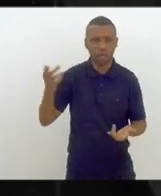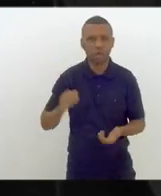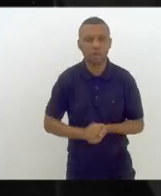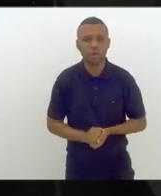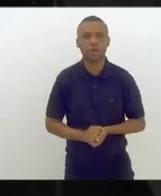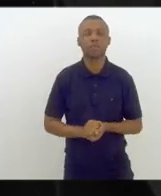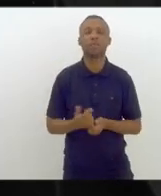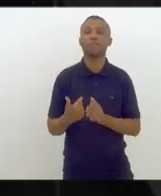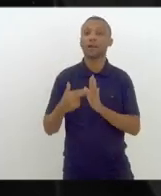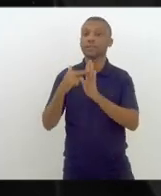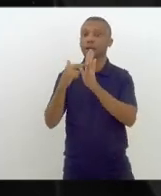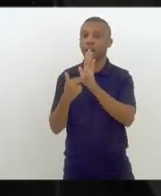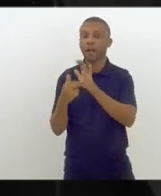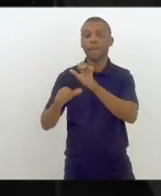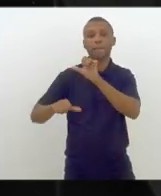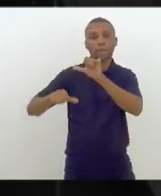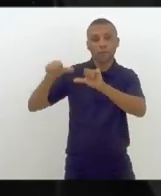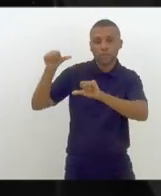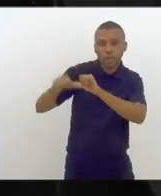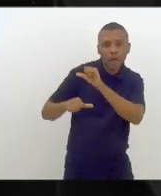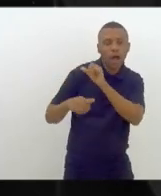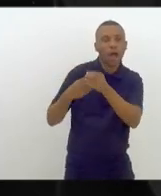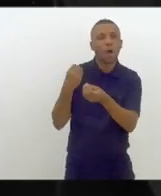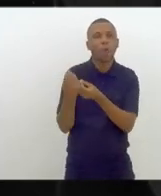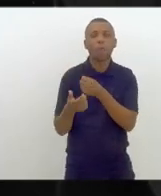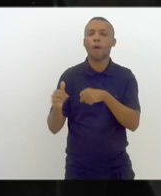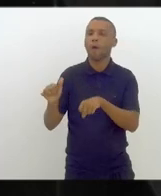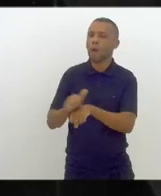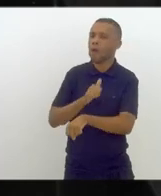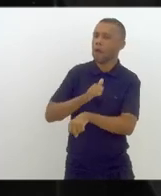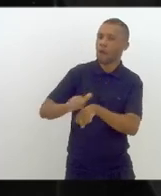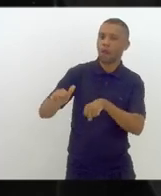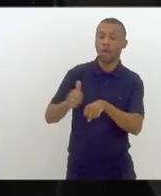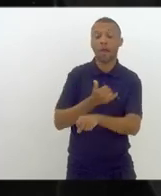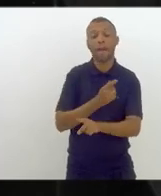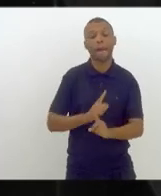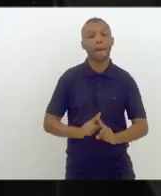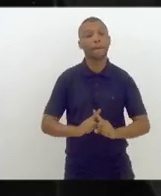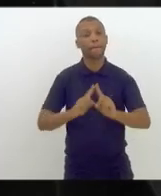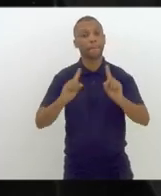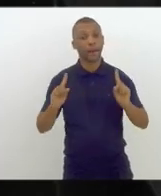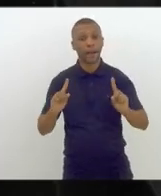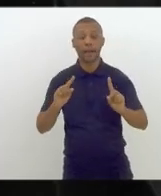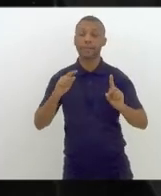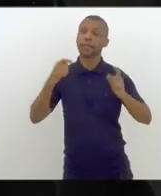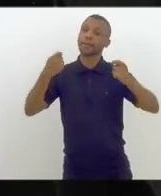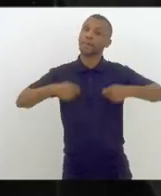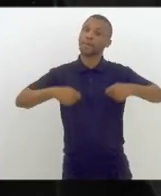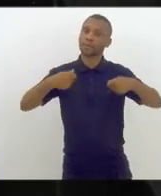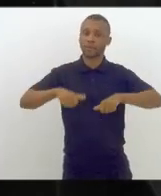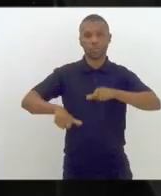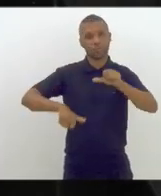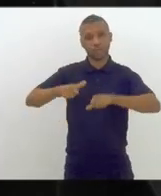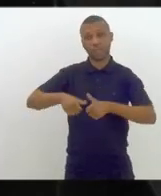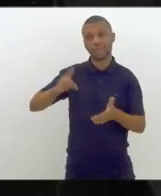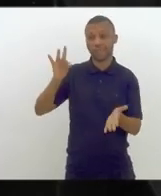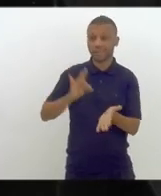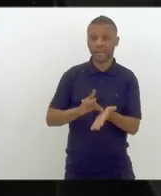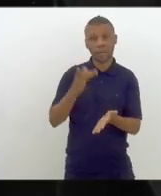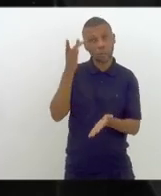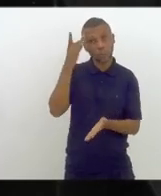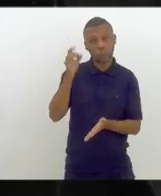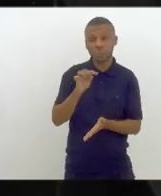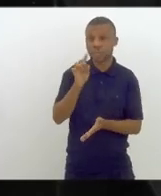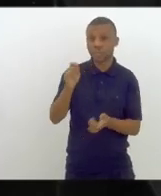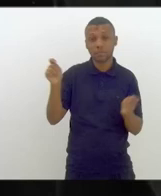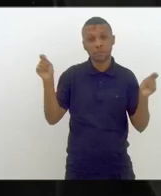o critério, vão mudar a forma de fazer, mas o que eles têm que mudar, na verdade, eu não sei nem se isso é capaz de